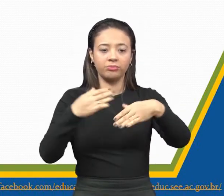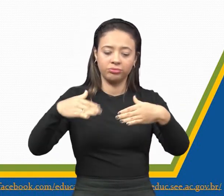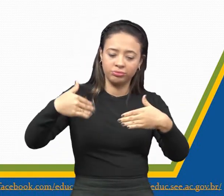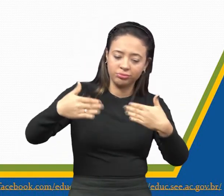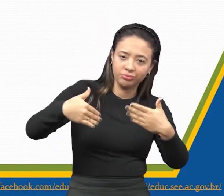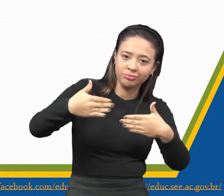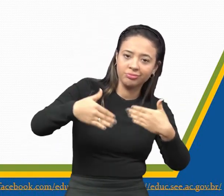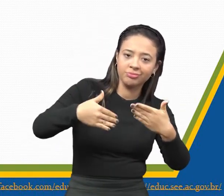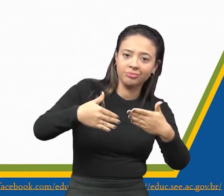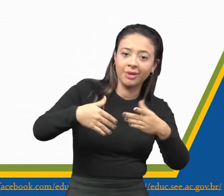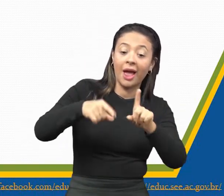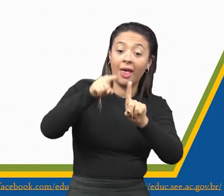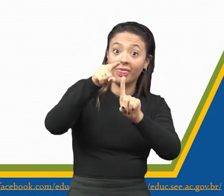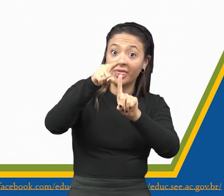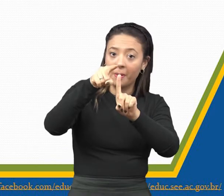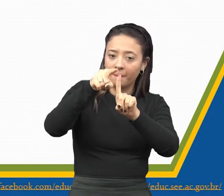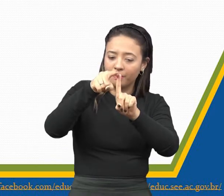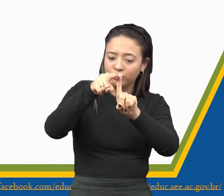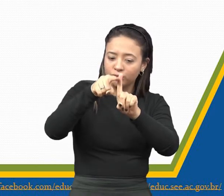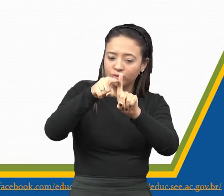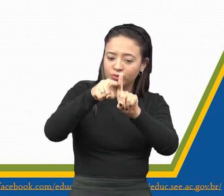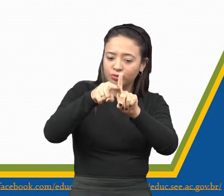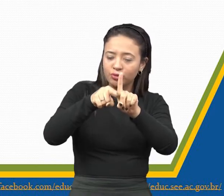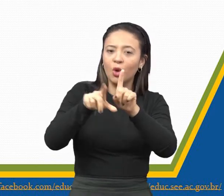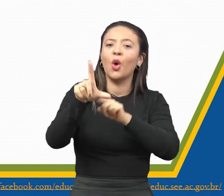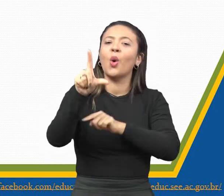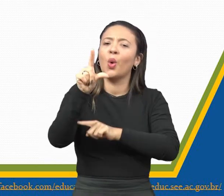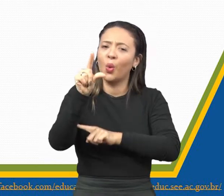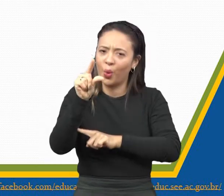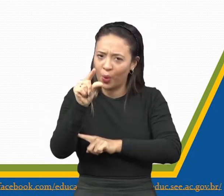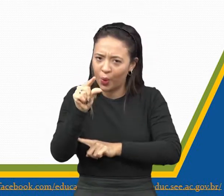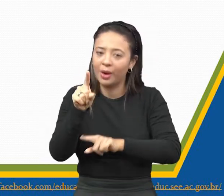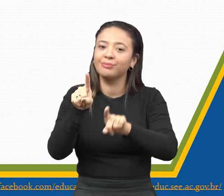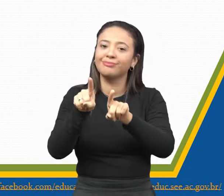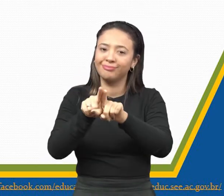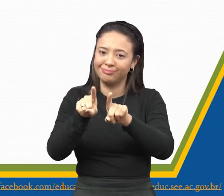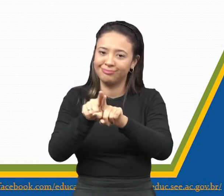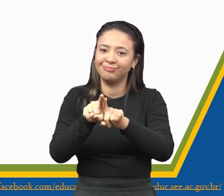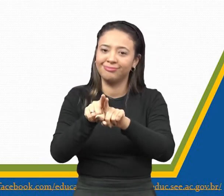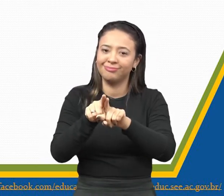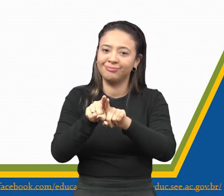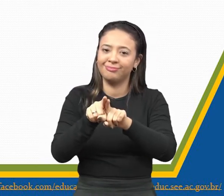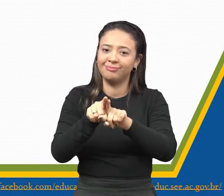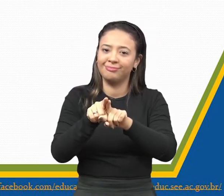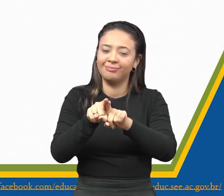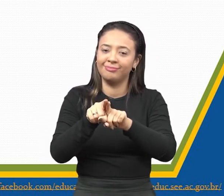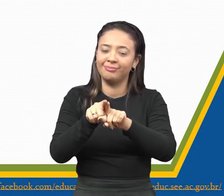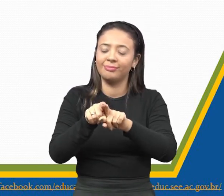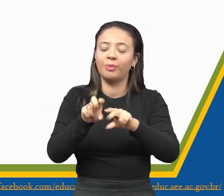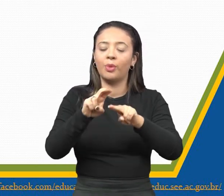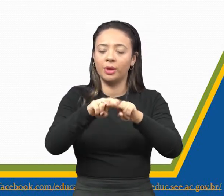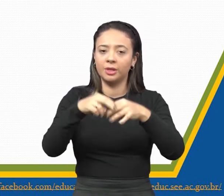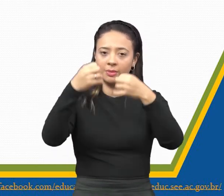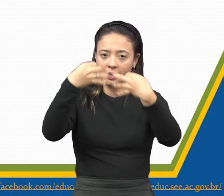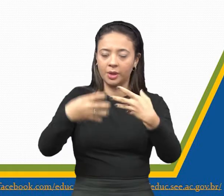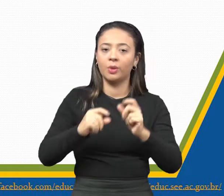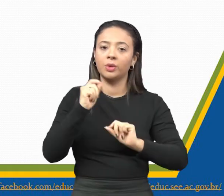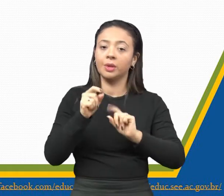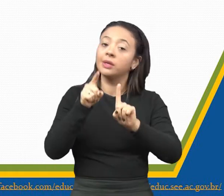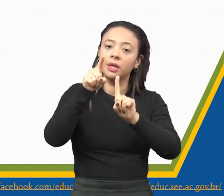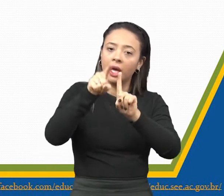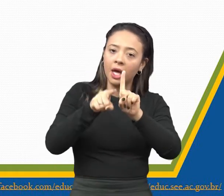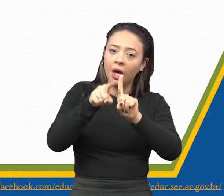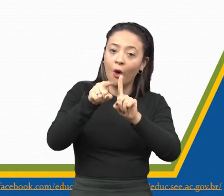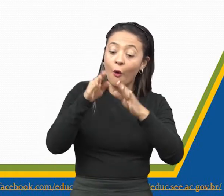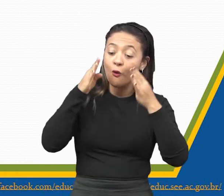a temperatura da nossa liga de ferro, ela tende a diminuir. Por isso dizemos que essa temperatura é